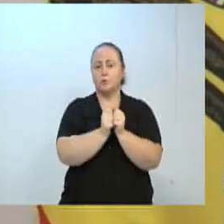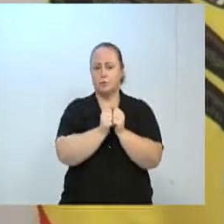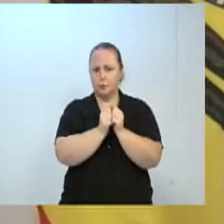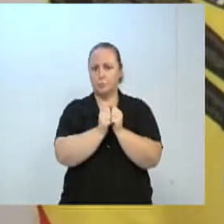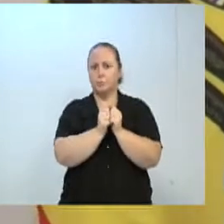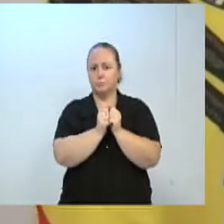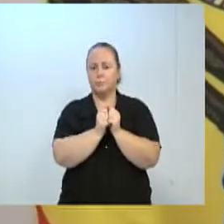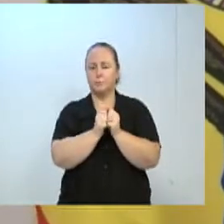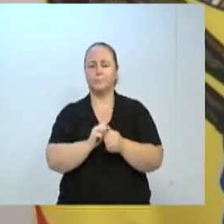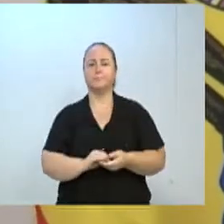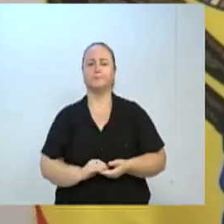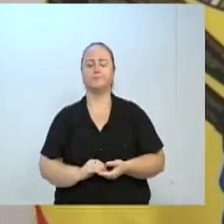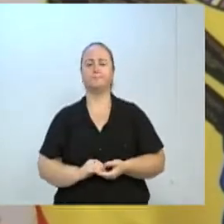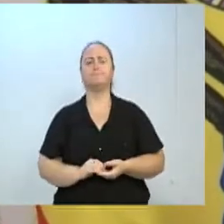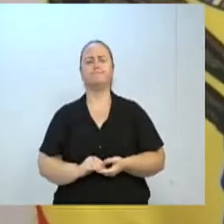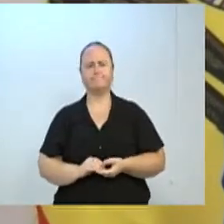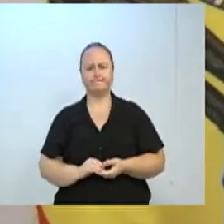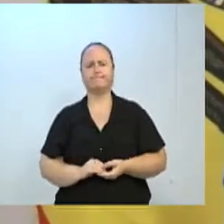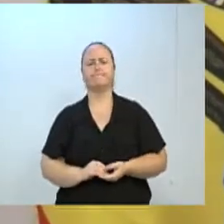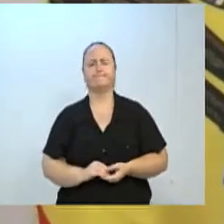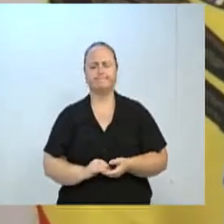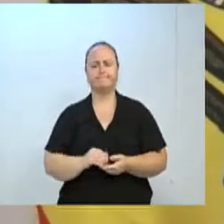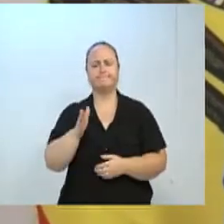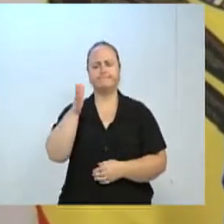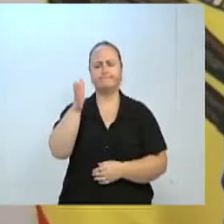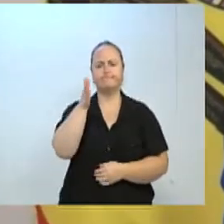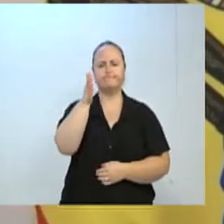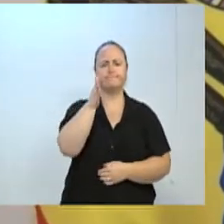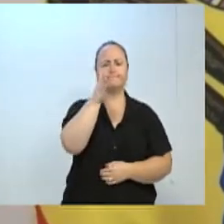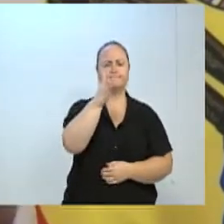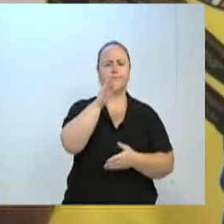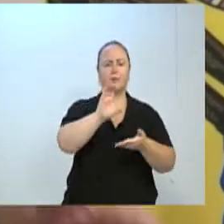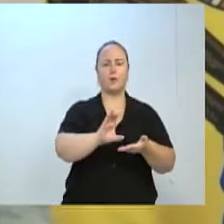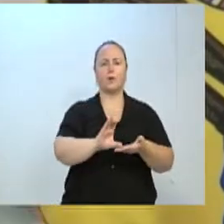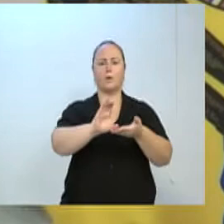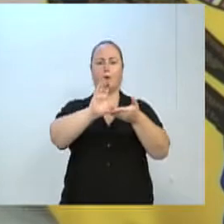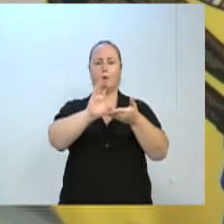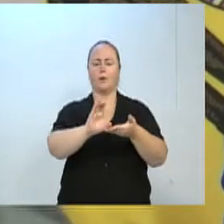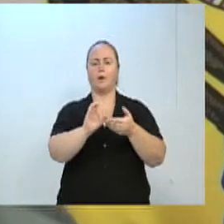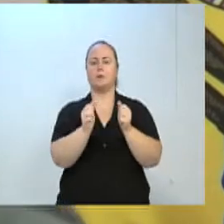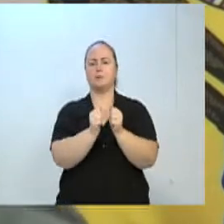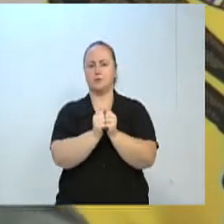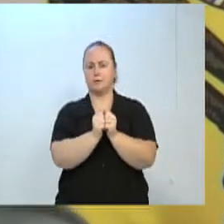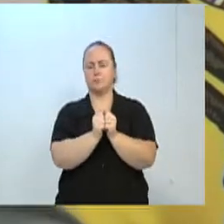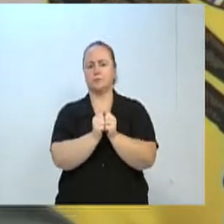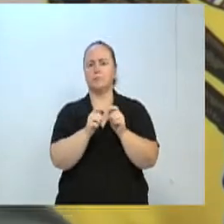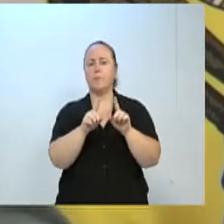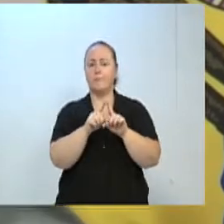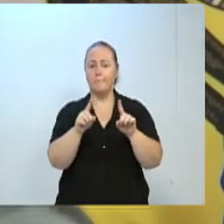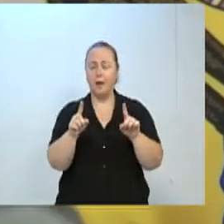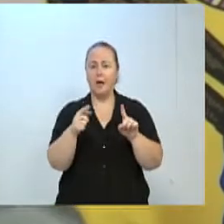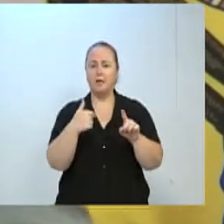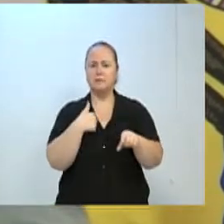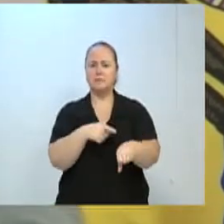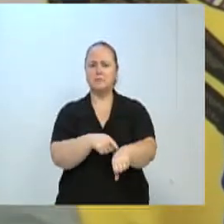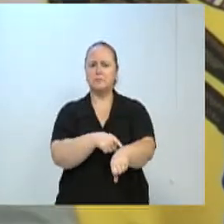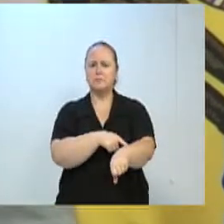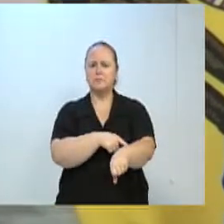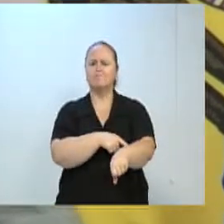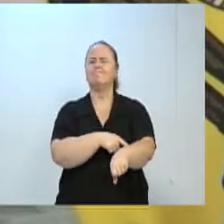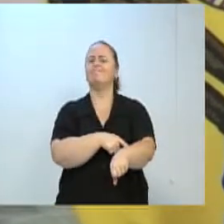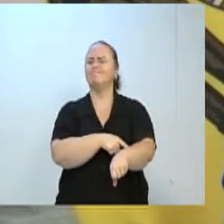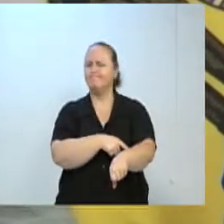E comecei a participar das reuniões de conselho, né? Mas assim, pô, se tem um negócio que me deixou arrepiado foi isso que eu vi